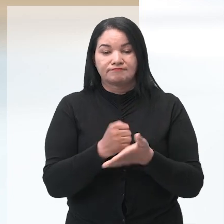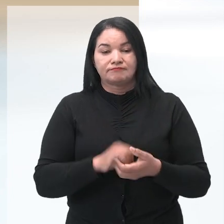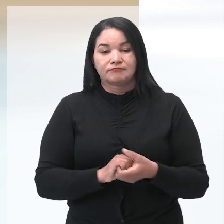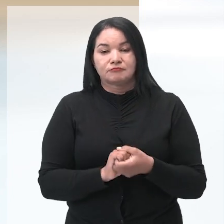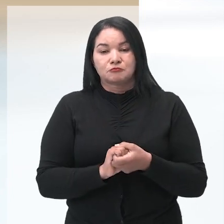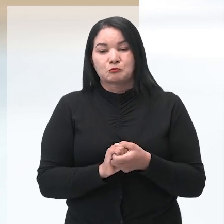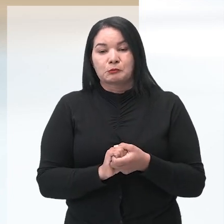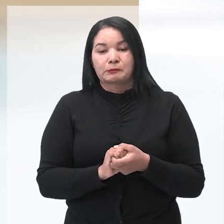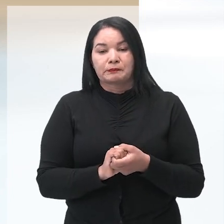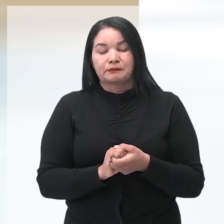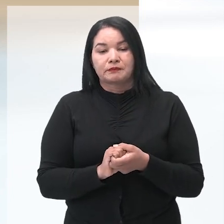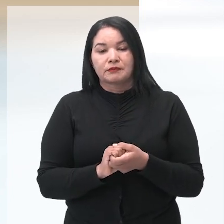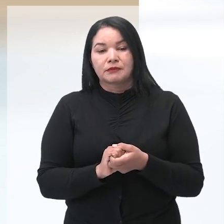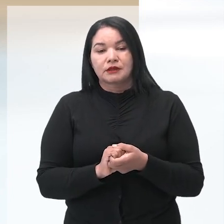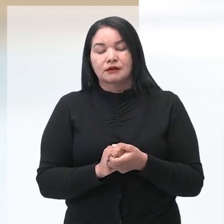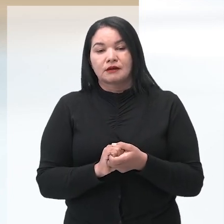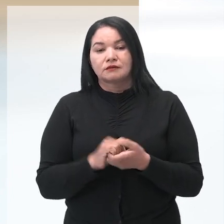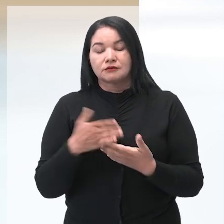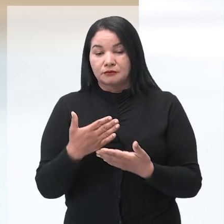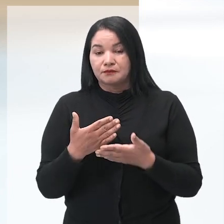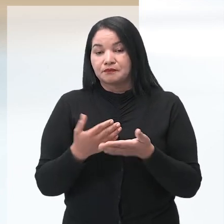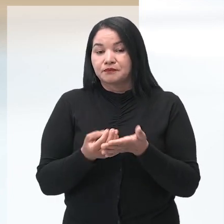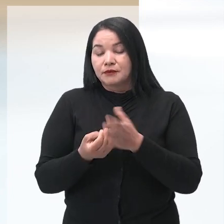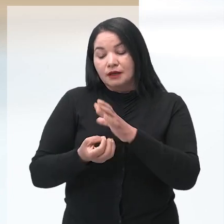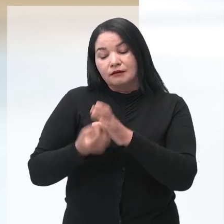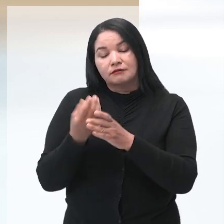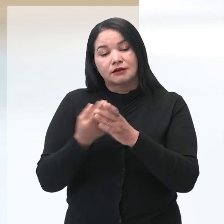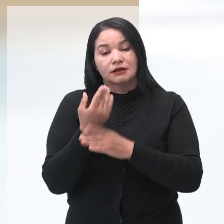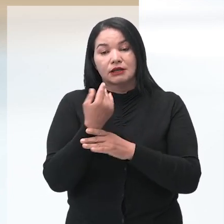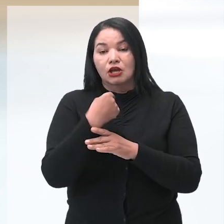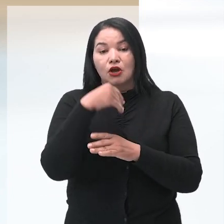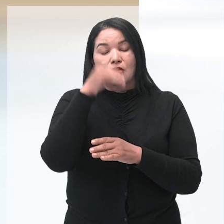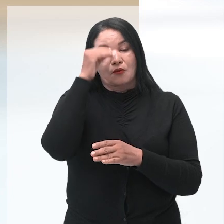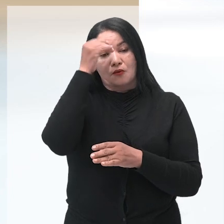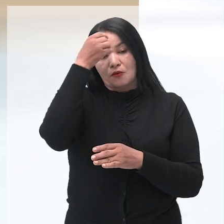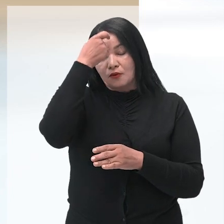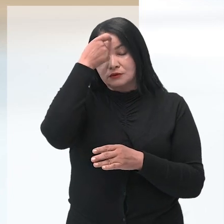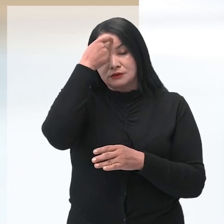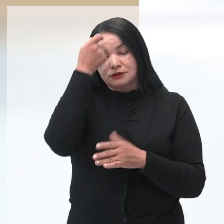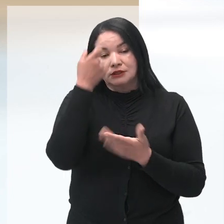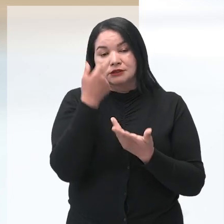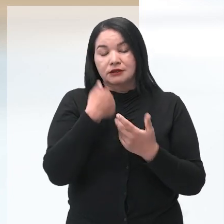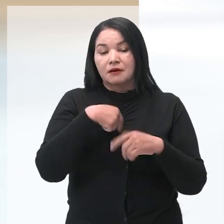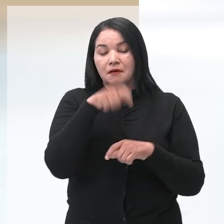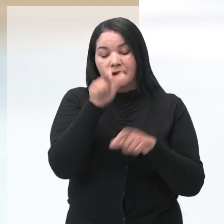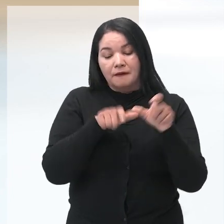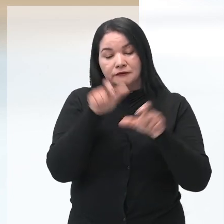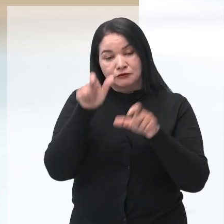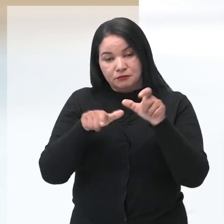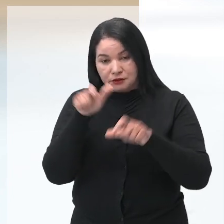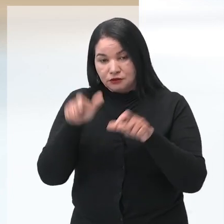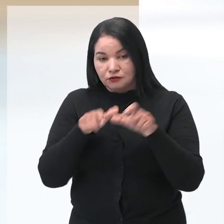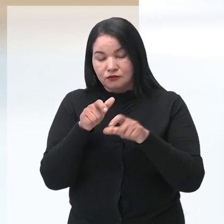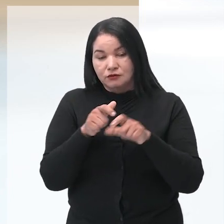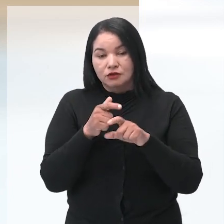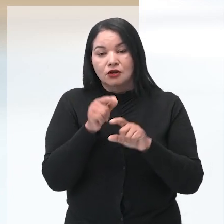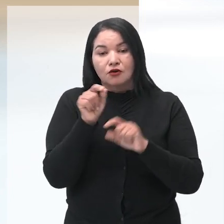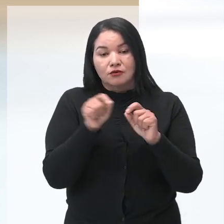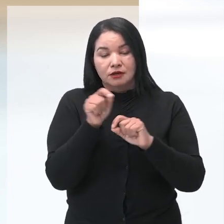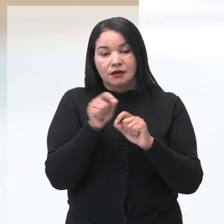que cria-se essa consciência na qual esses